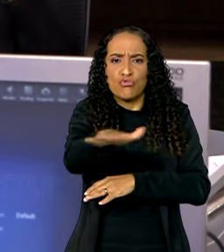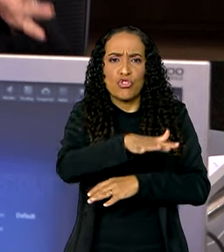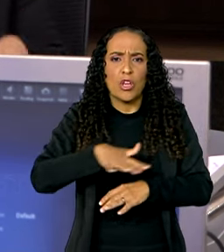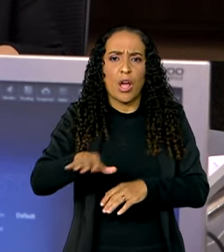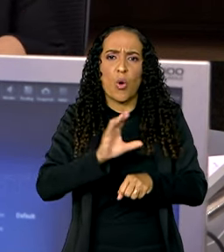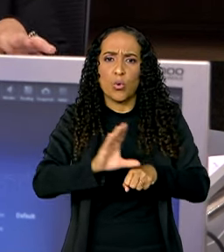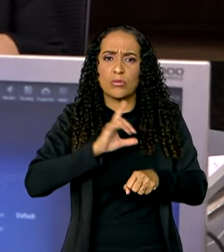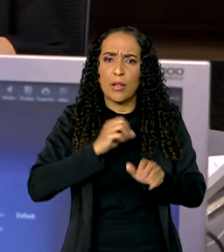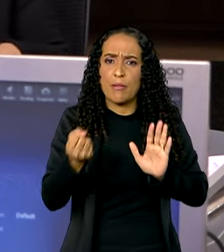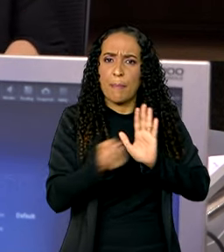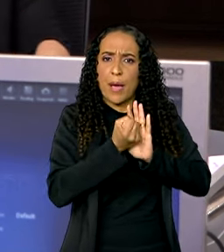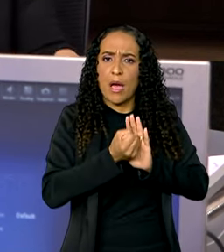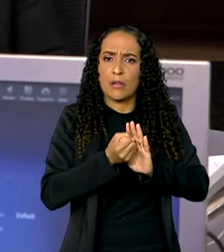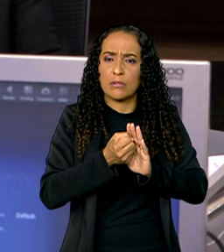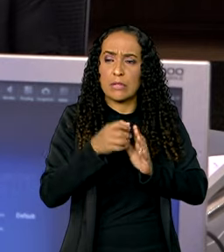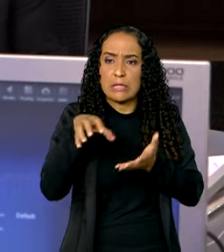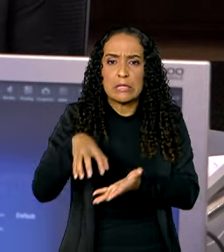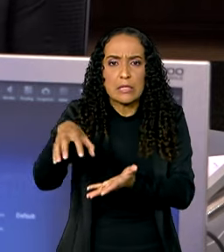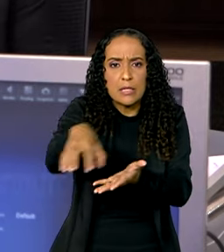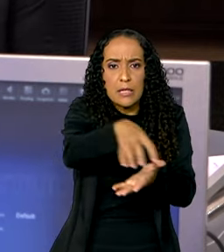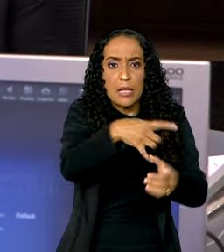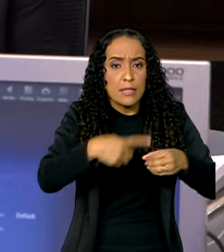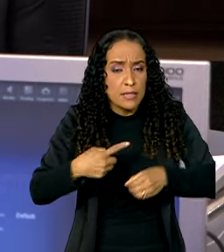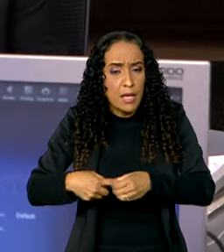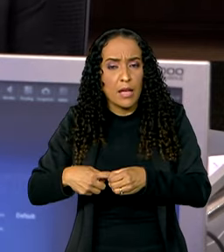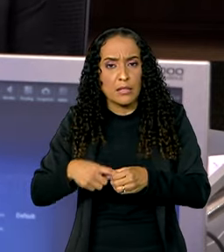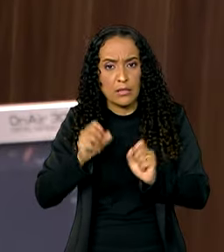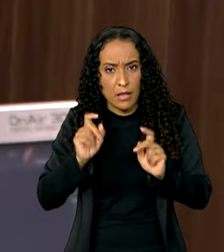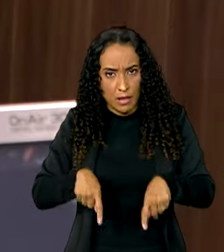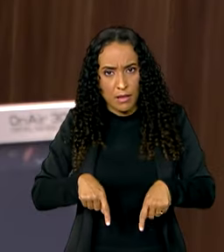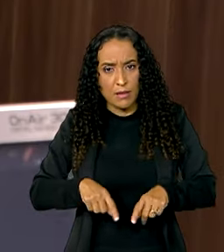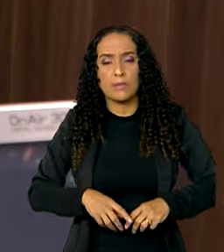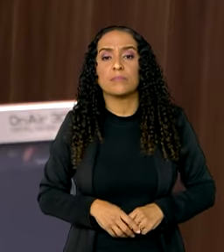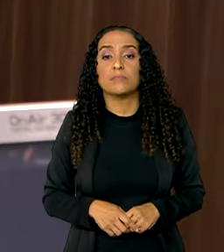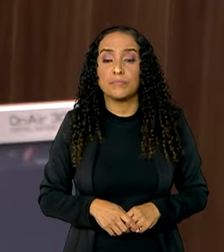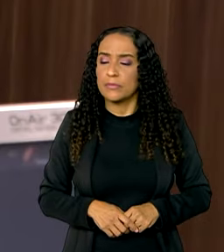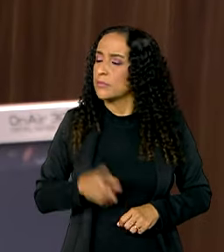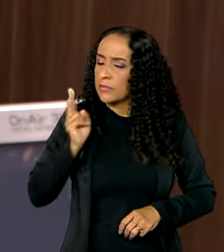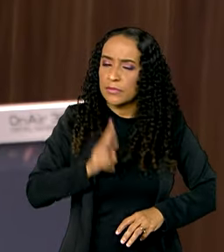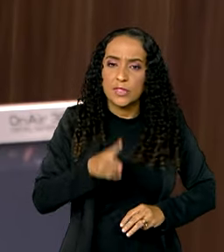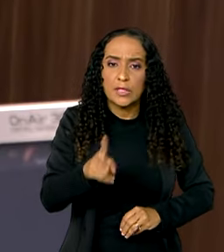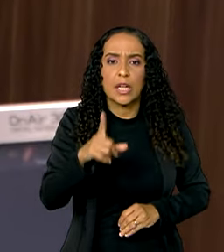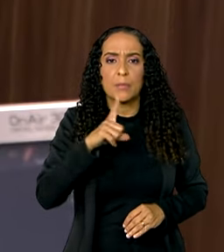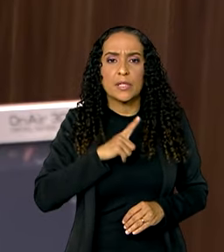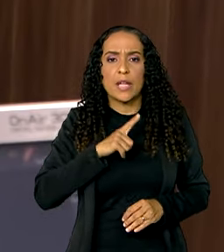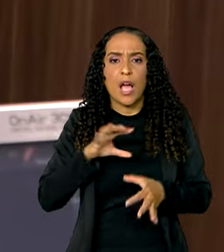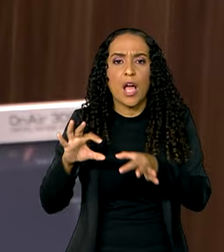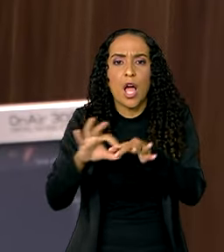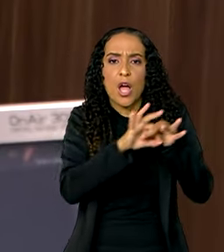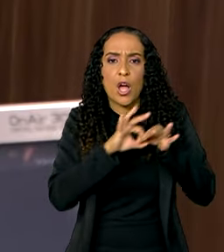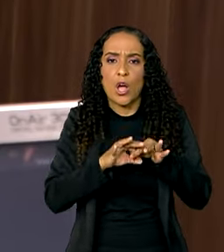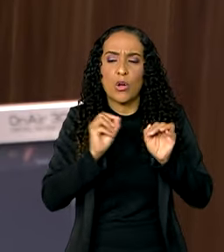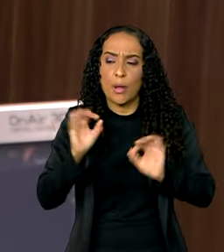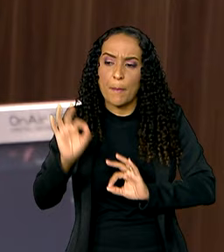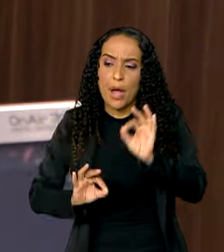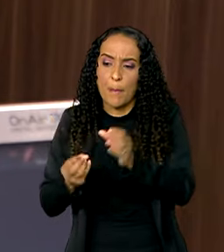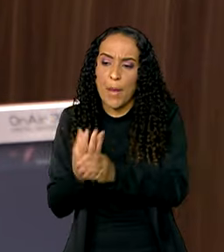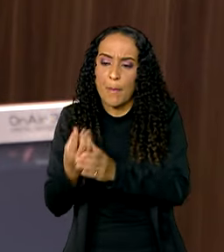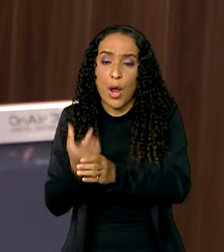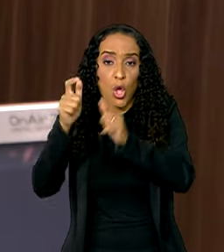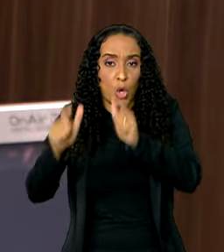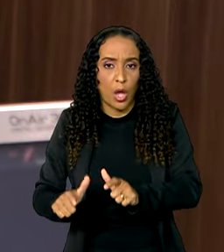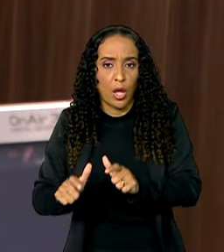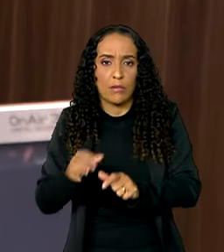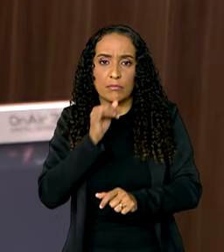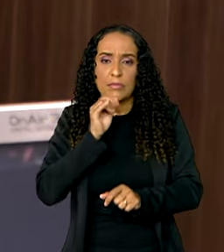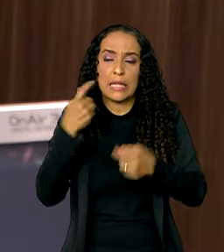que vão ter Impacto nas próprias cidades que as pessoas vivem não é isso secretário sempre a gente tá associado com um arranjo produtivo local